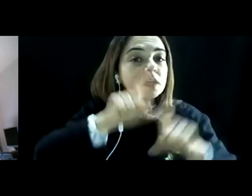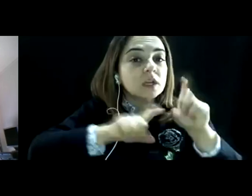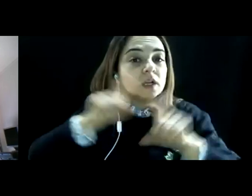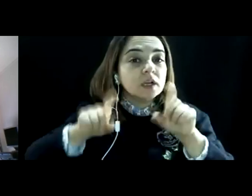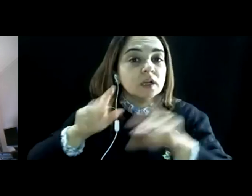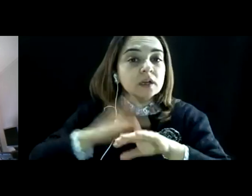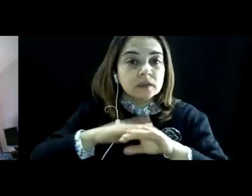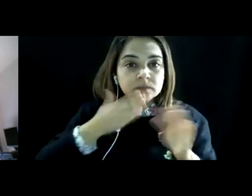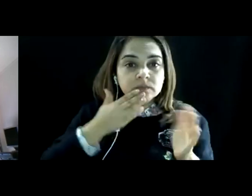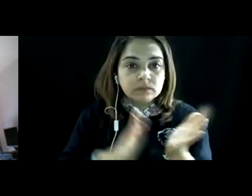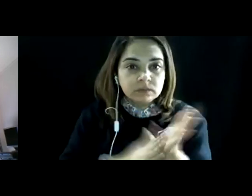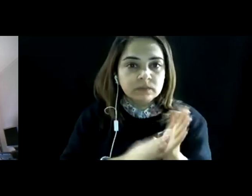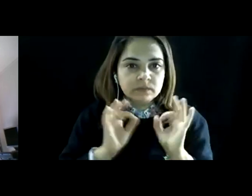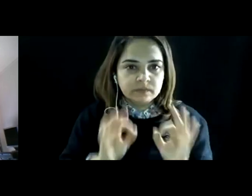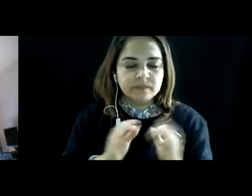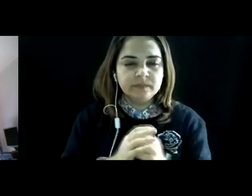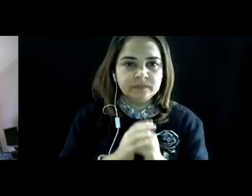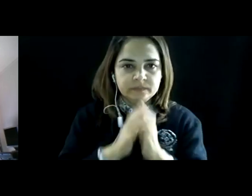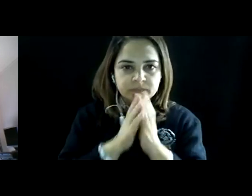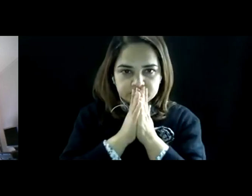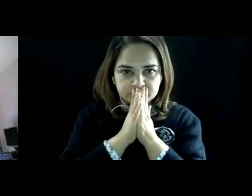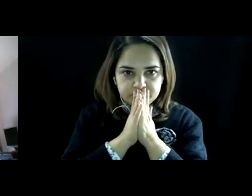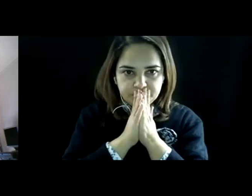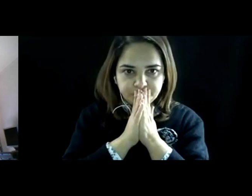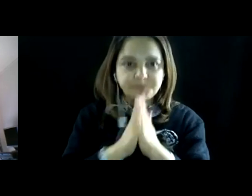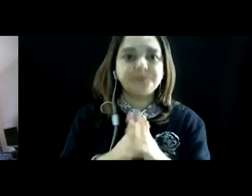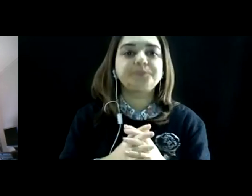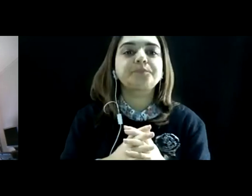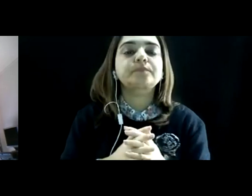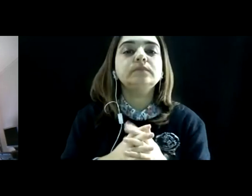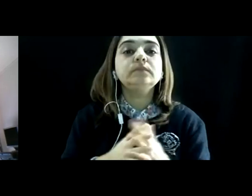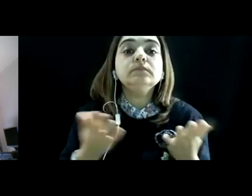sustentar aquilo que vamos aqui falar. Bem, eu penso que não se pode fazer